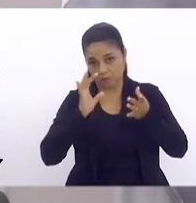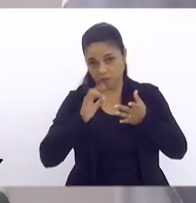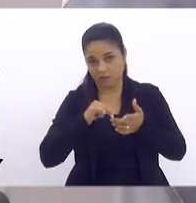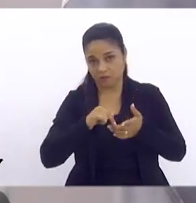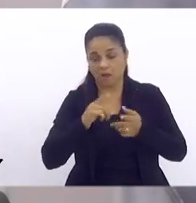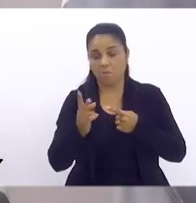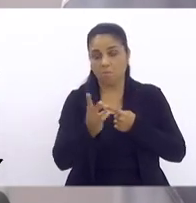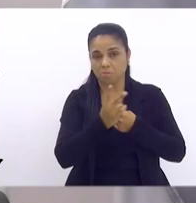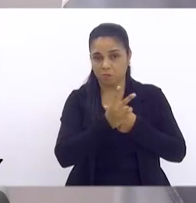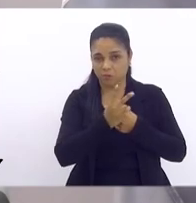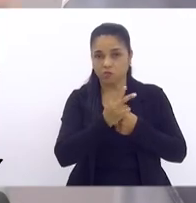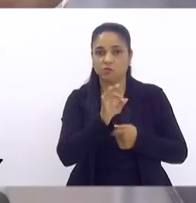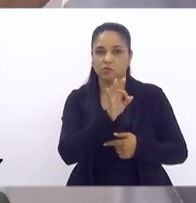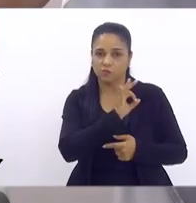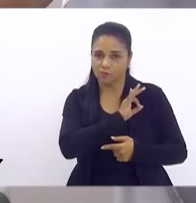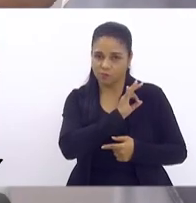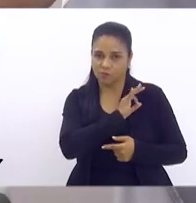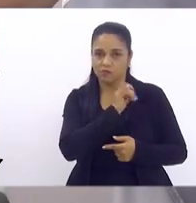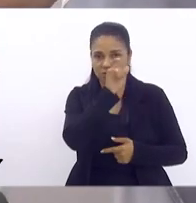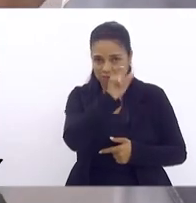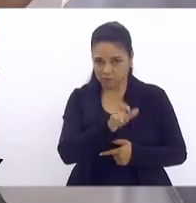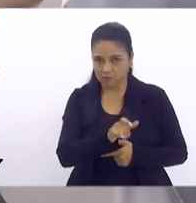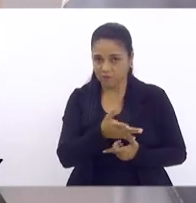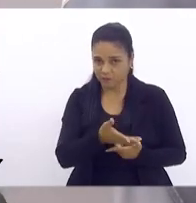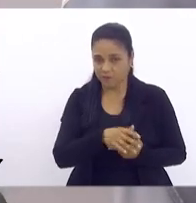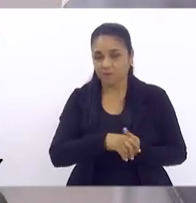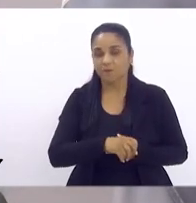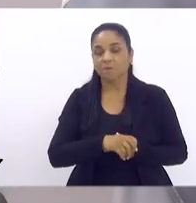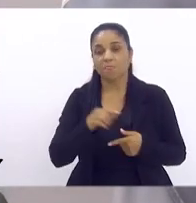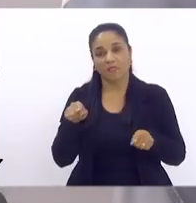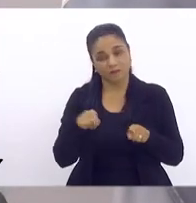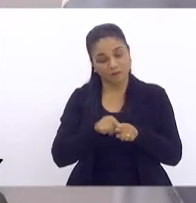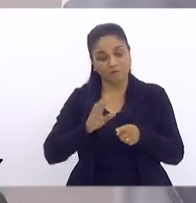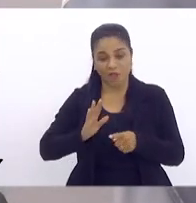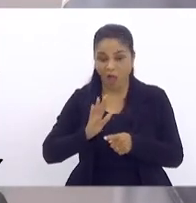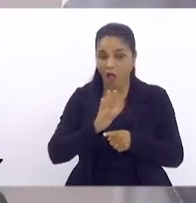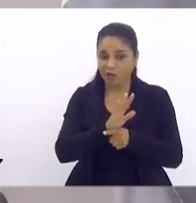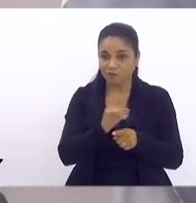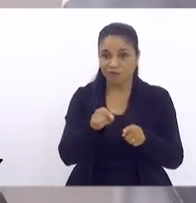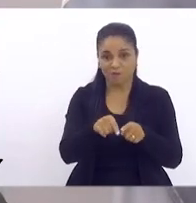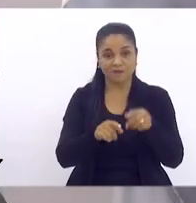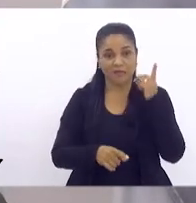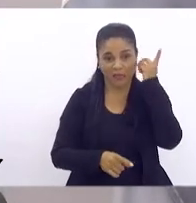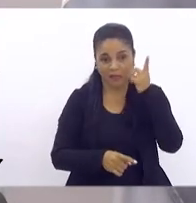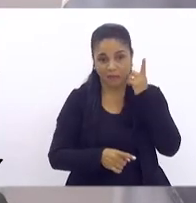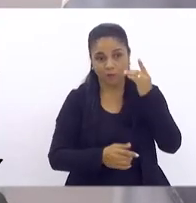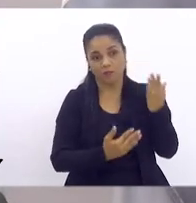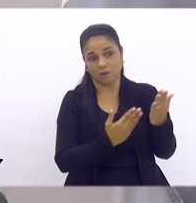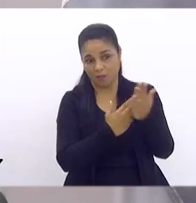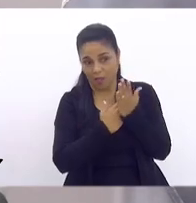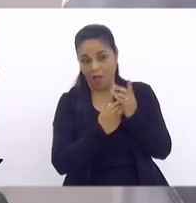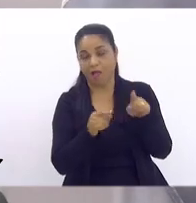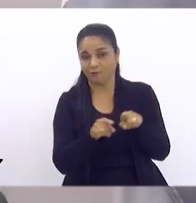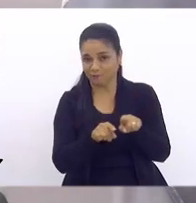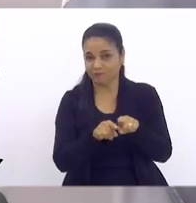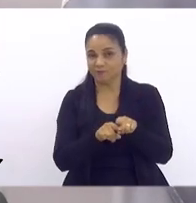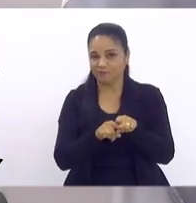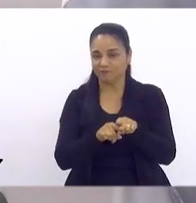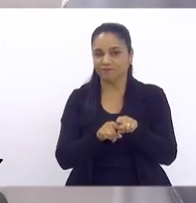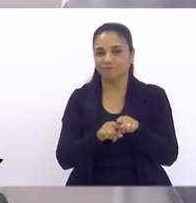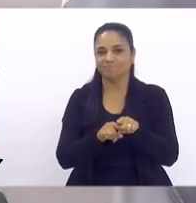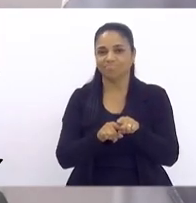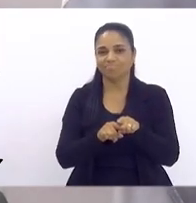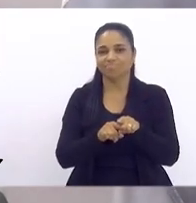proteger aquele policial a gente vem aqui contribuir mas eu acho que é deputada que já trouxe uma contribuição talvez que fique